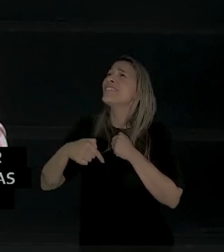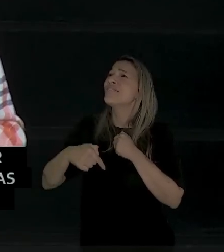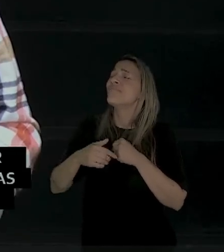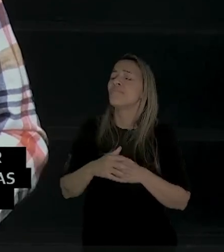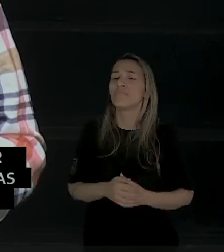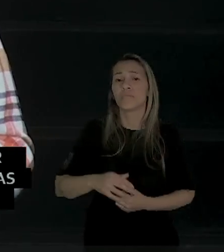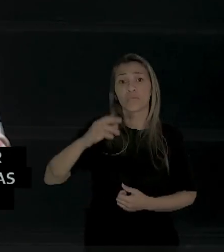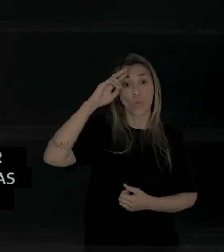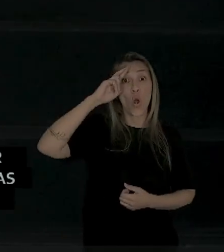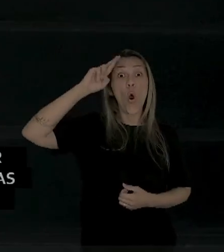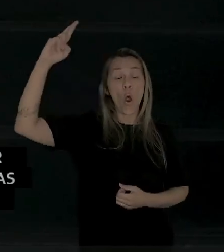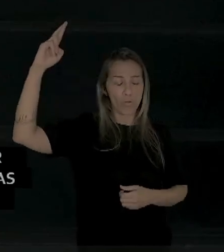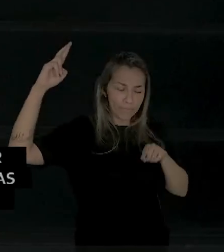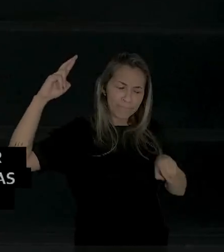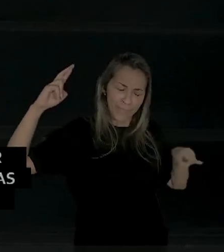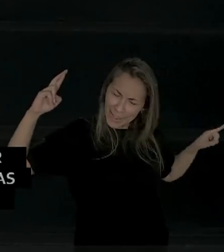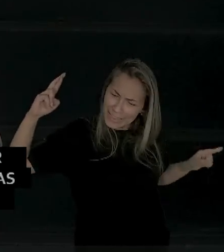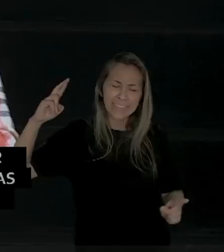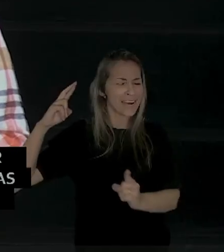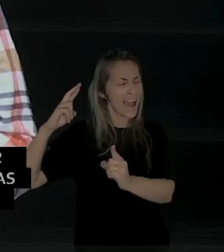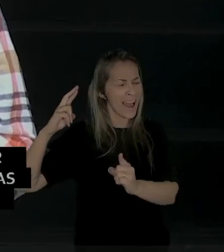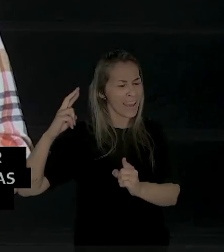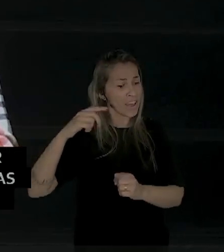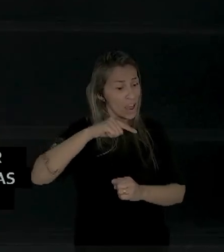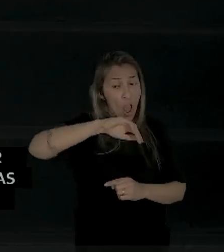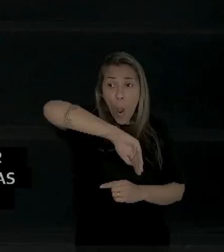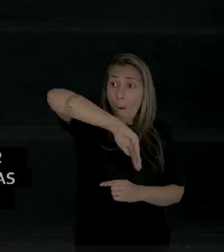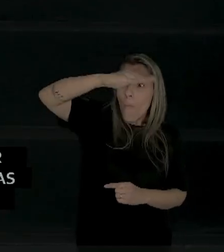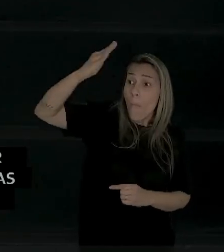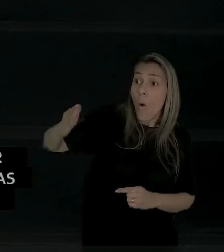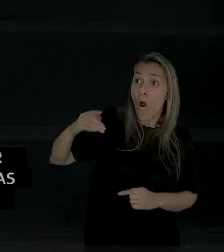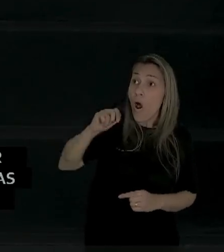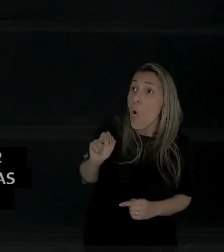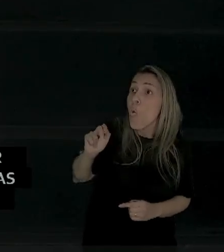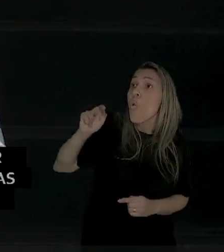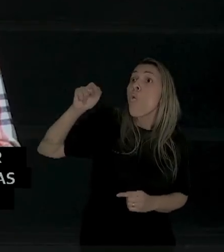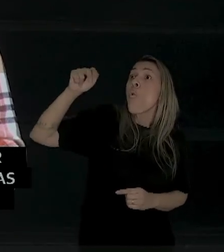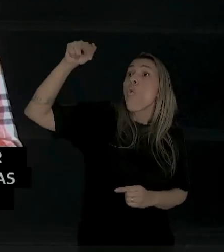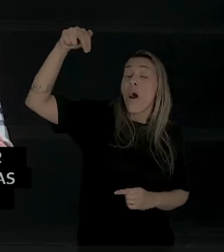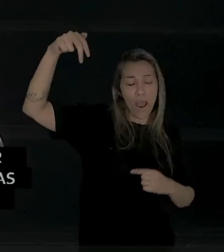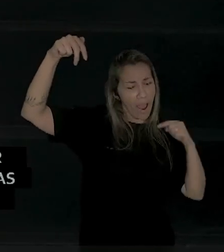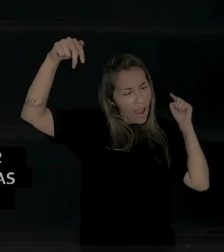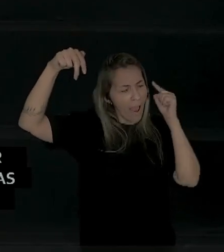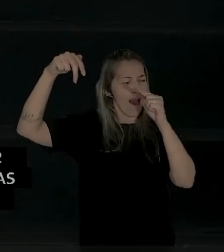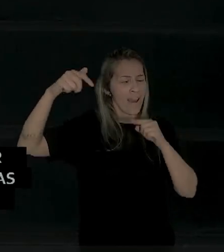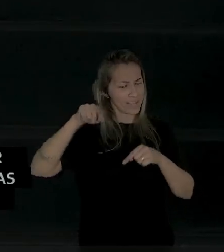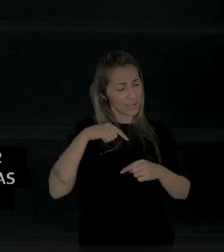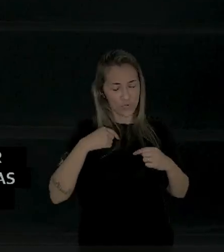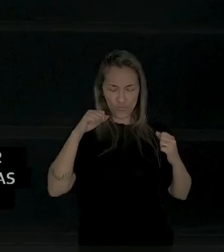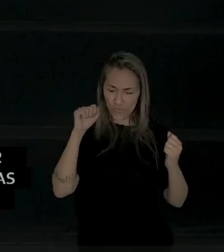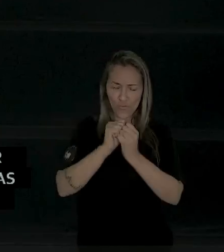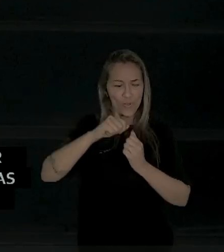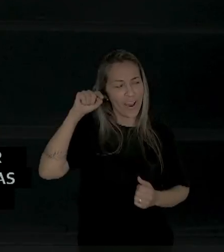disse: saia e fique no monte, na presença do Senhor, pois o Senhor